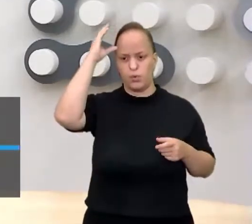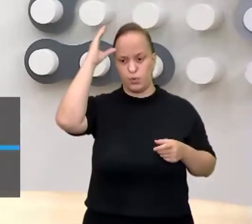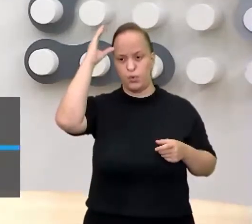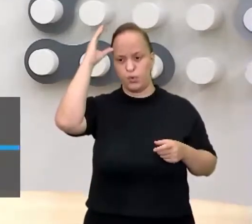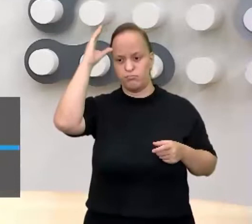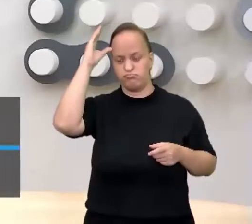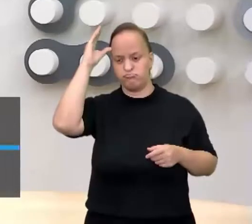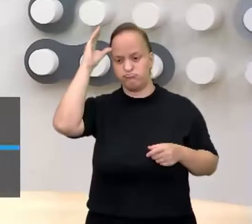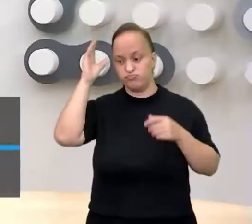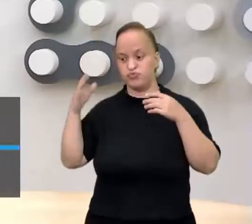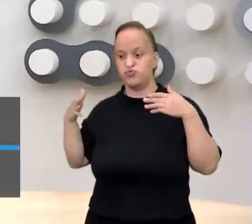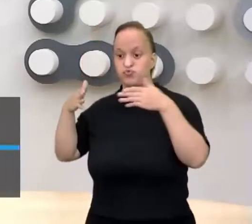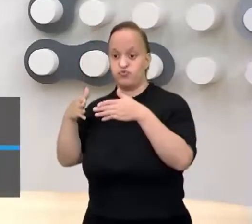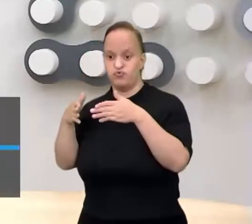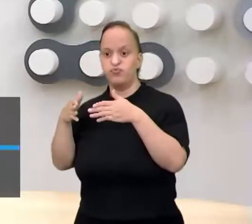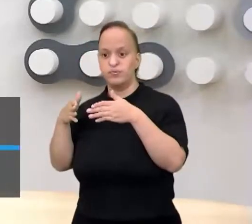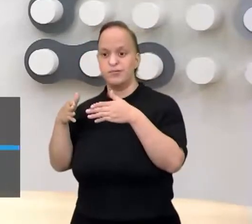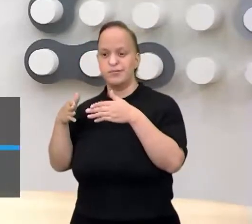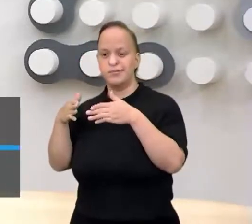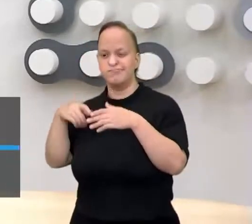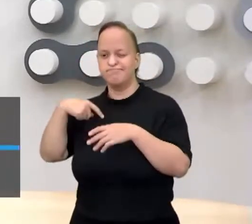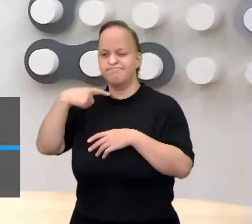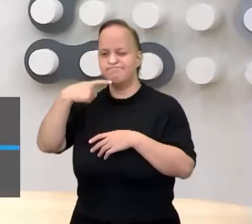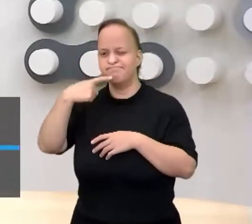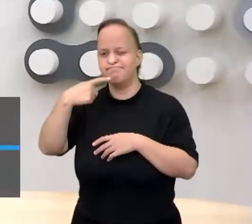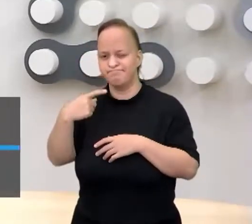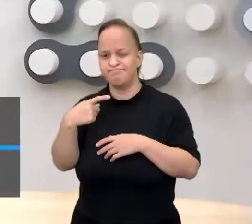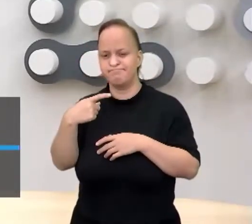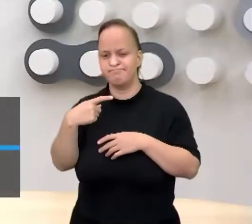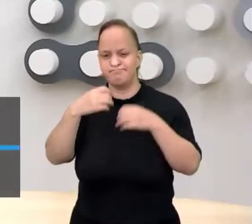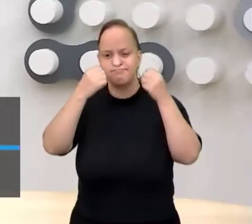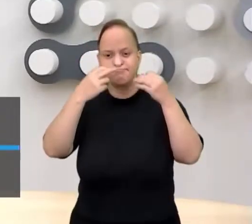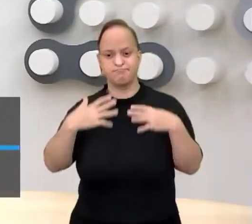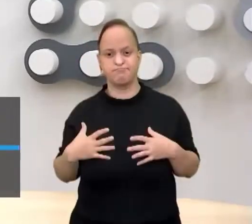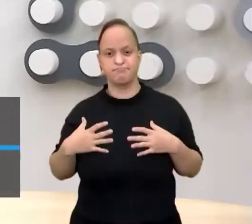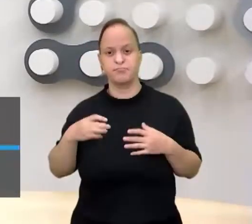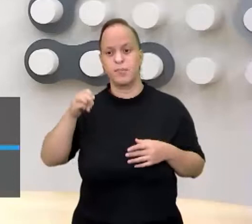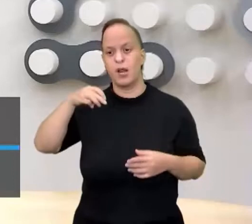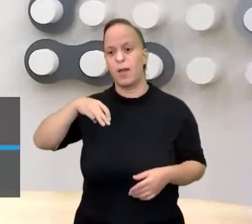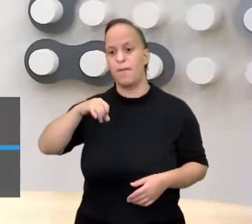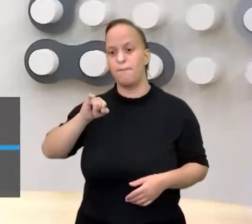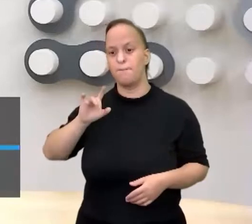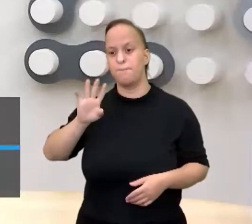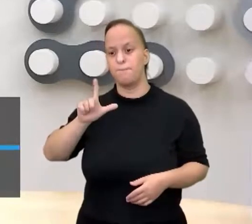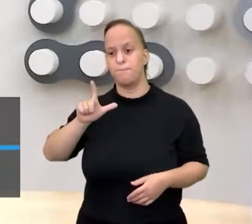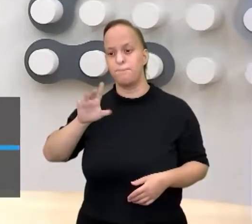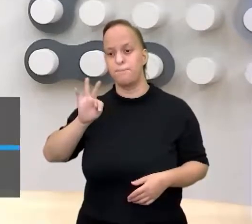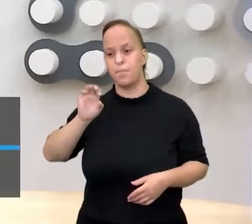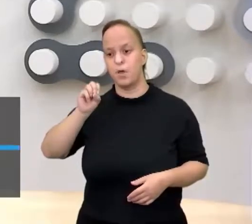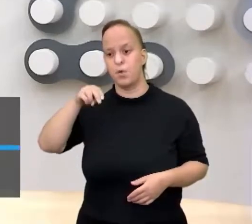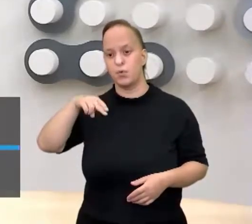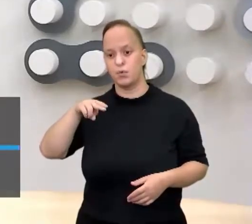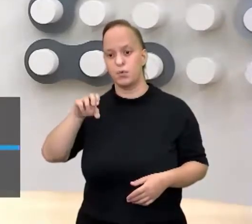sobre o Paul Vidal-Delablache, e depois a gente fecha o nosso conteúdo falando sobre o Milton Santos. Beleza?